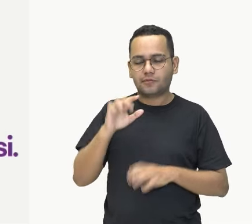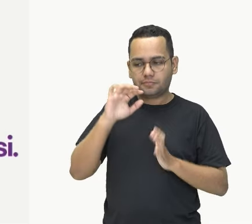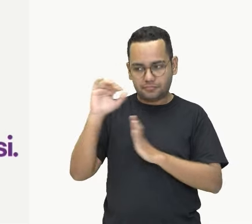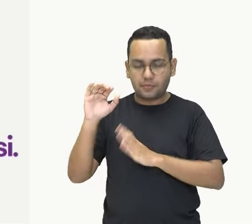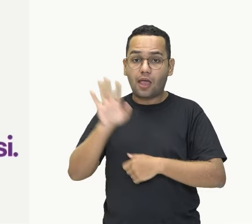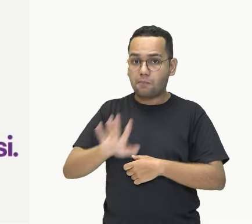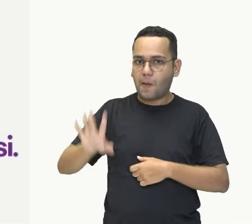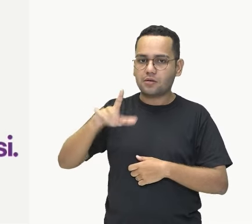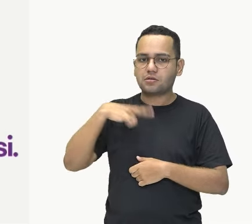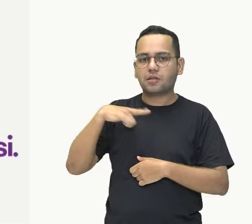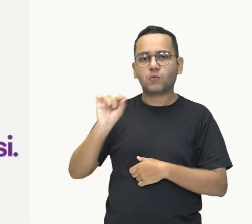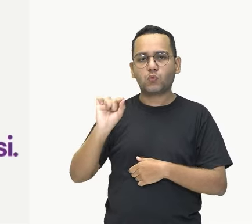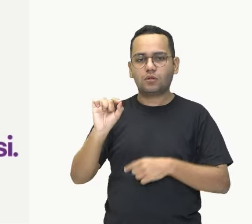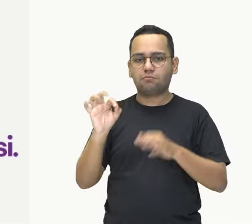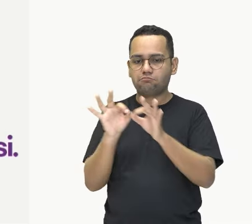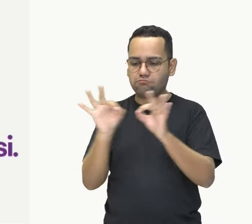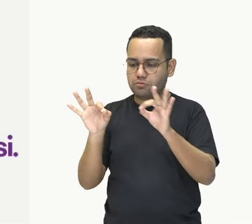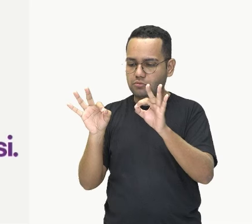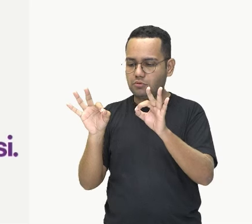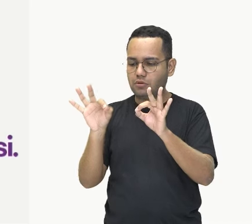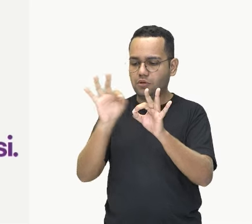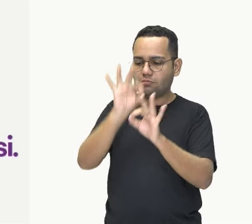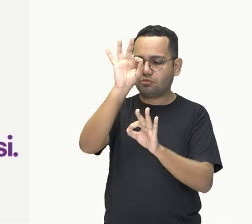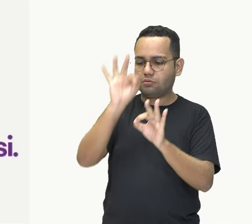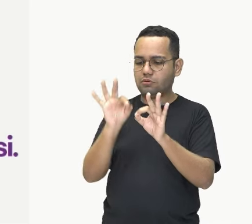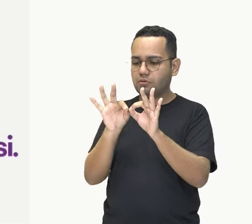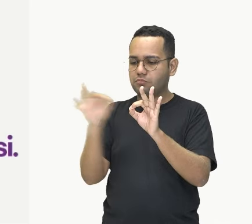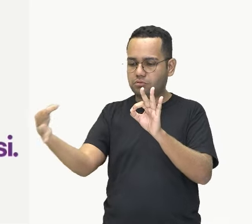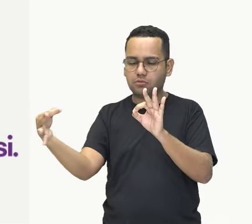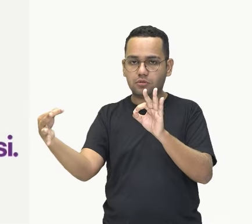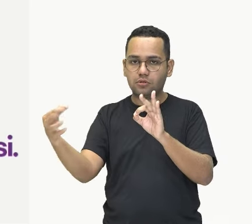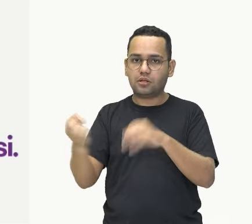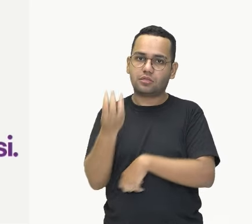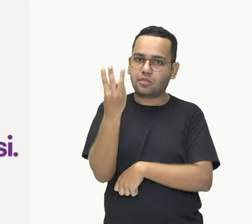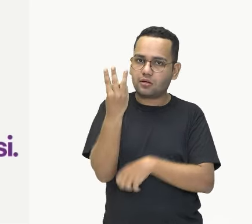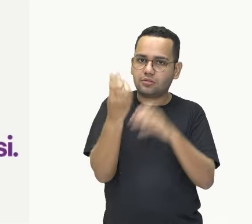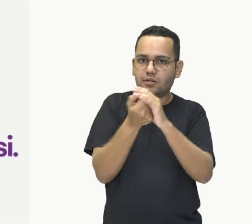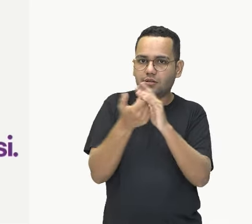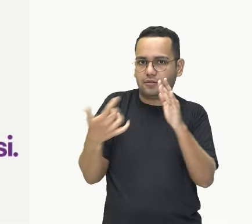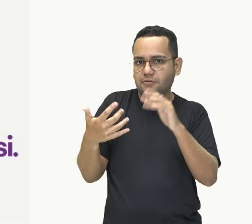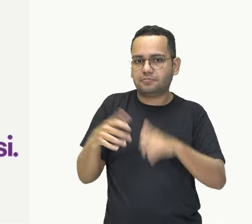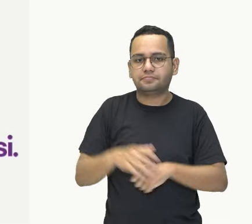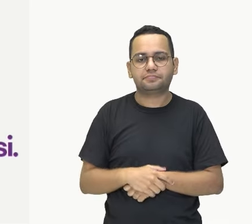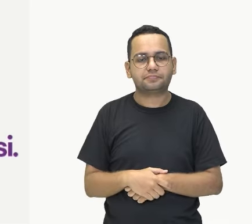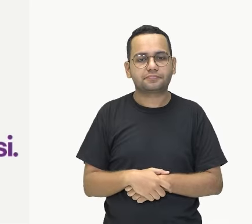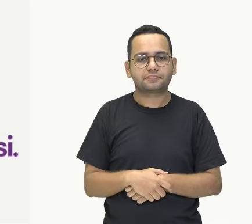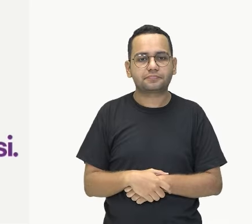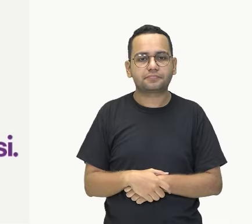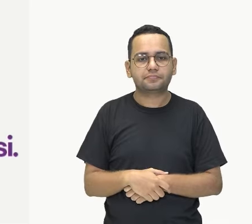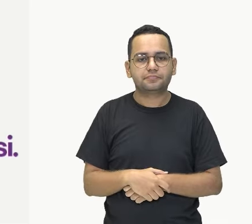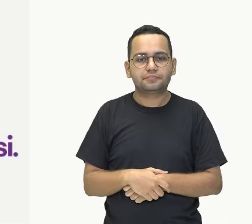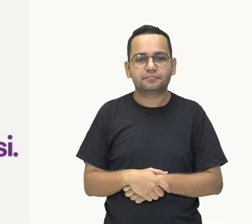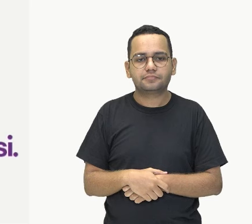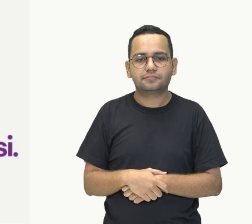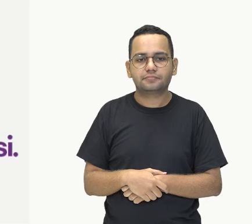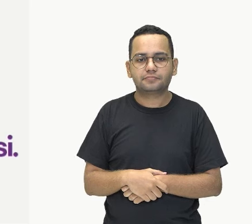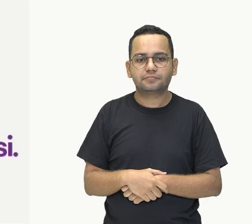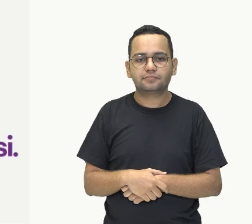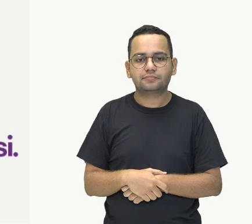possui altura. Então, ela possui 3 dimensões. E a gente calcula